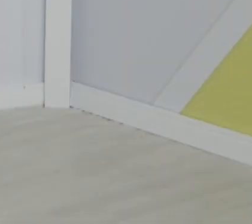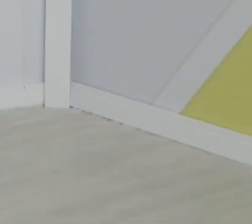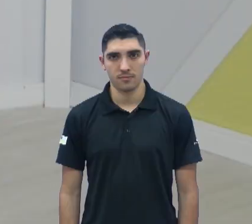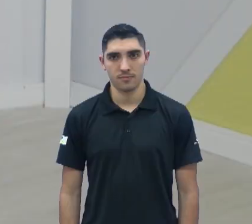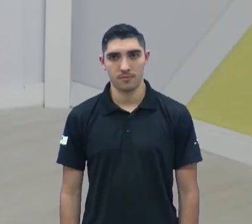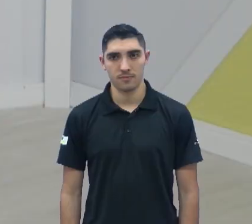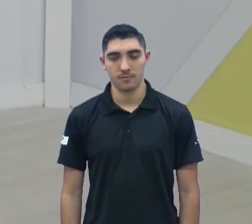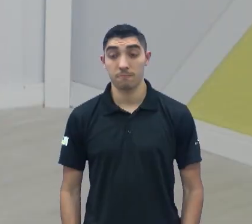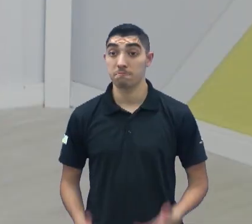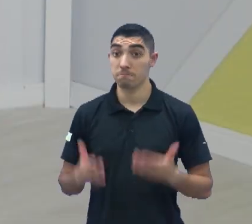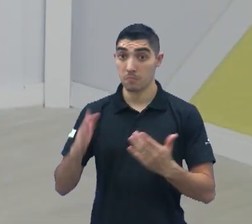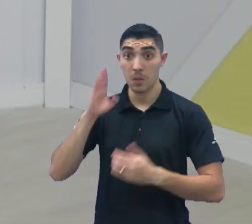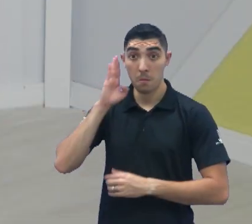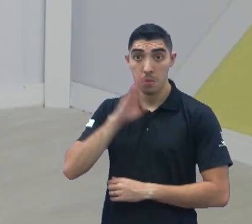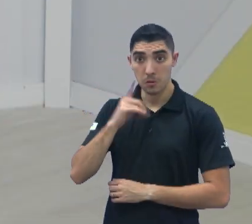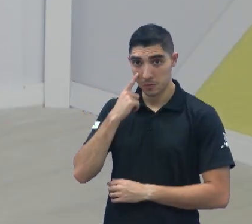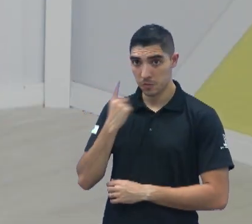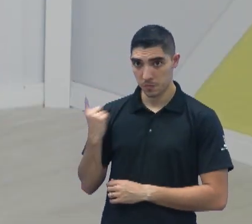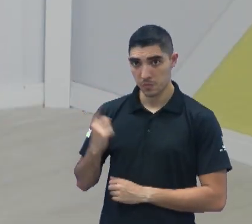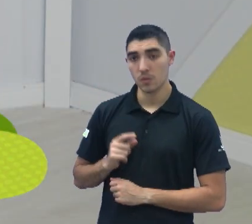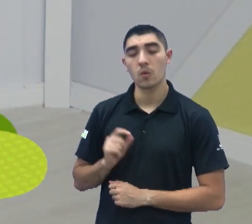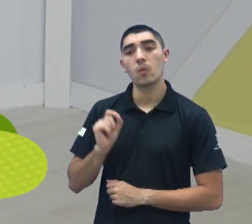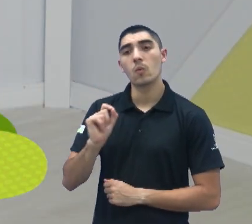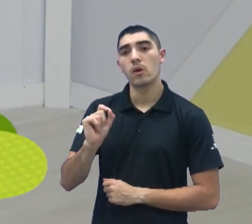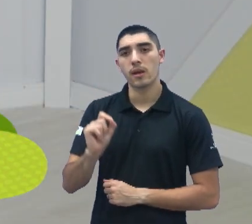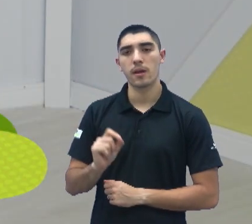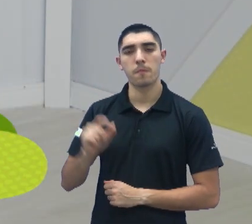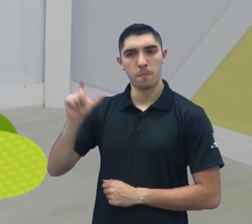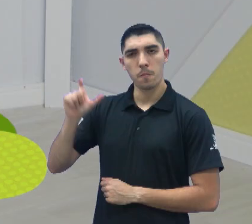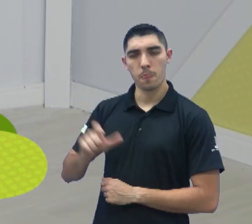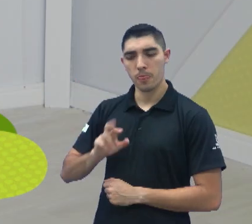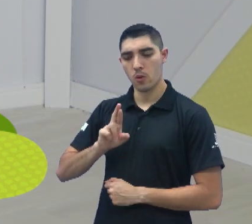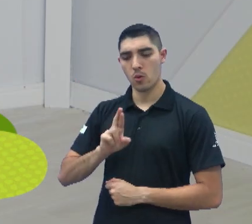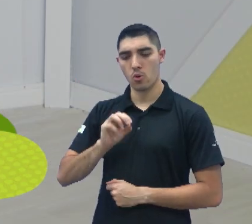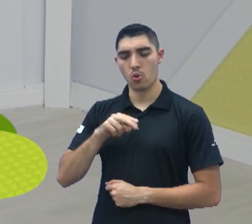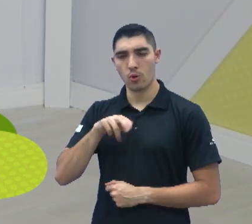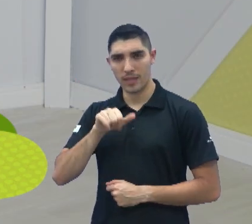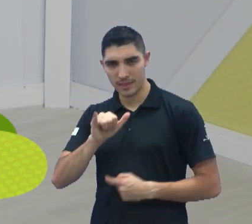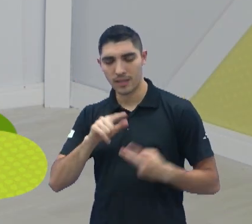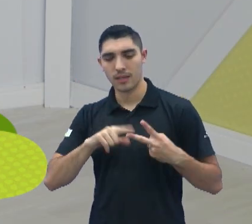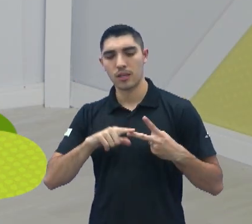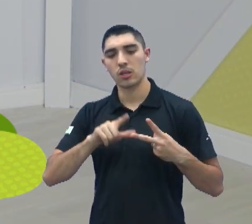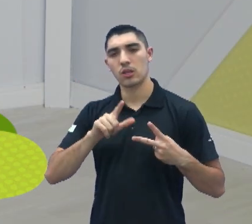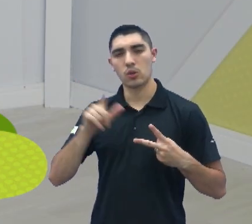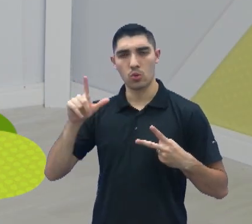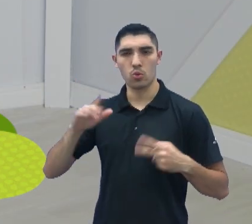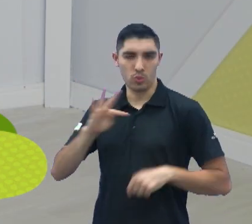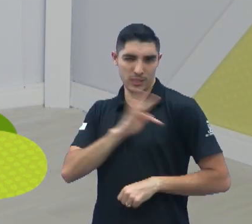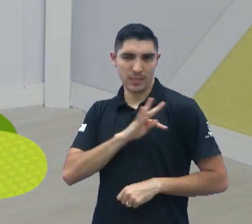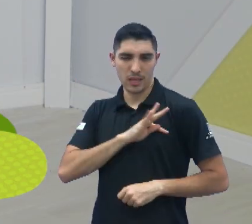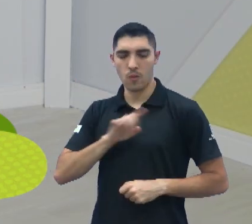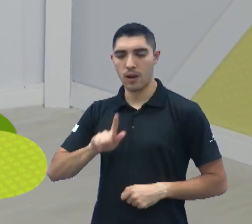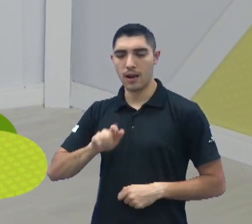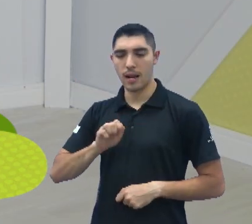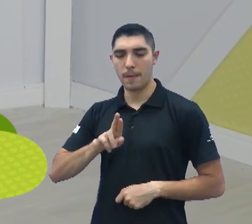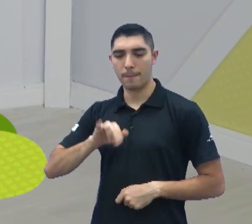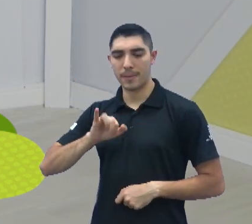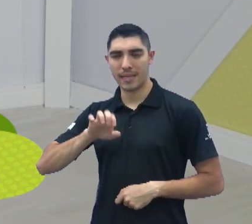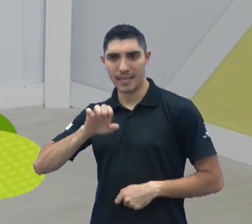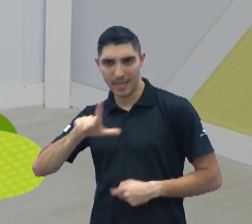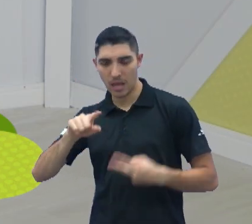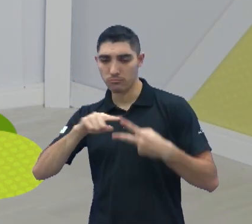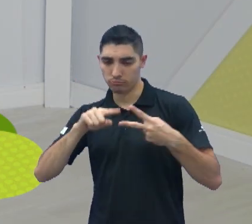Pois é, Paulito, você viu aí, na palavra do Rony e também do Pichu, eles corroboram que o São José não fez uma